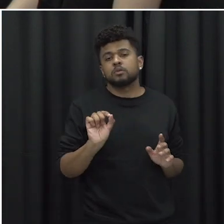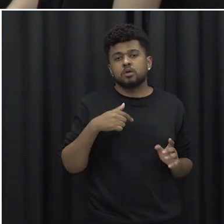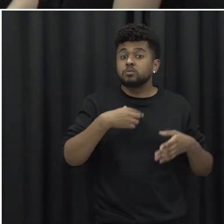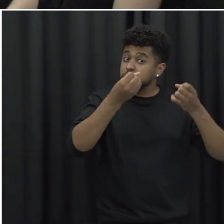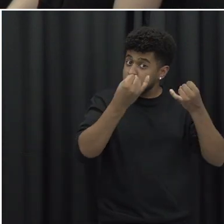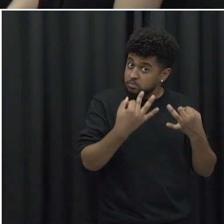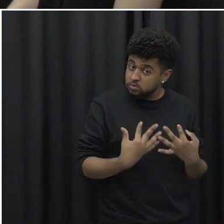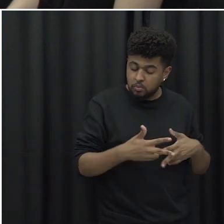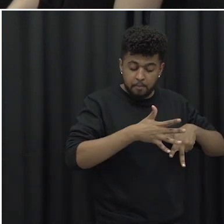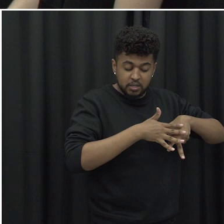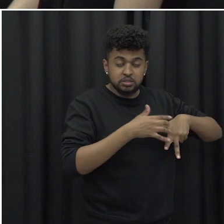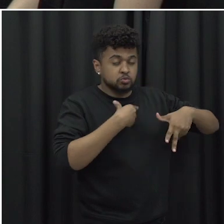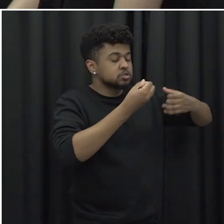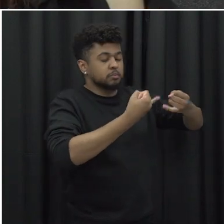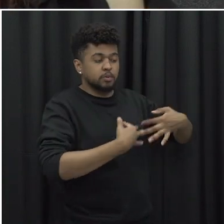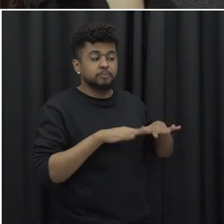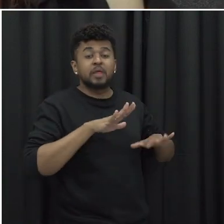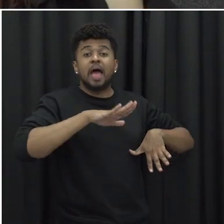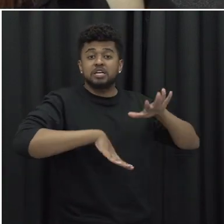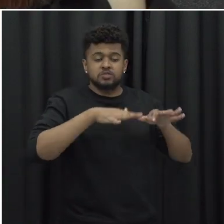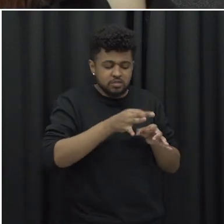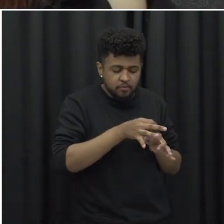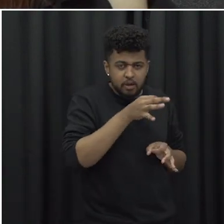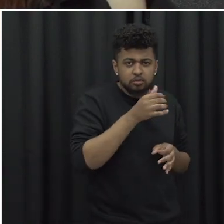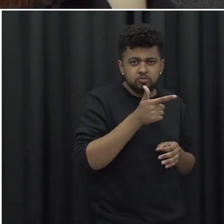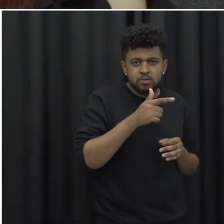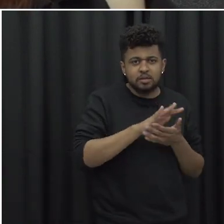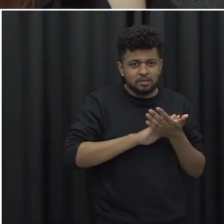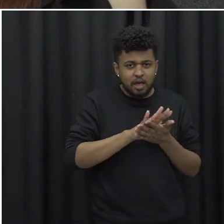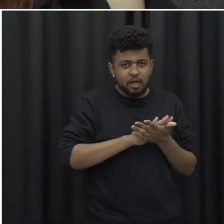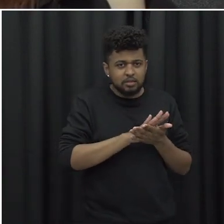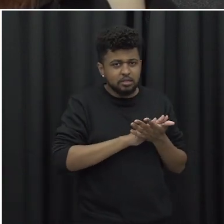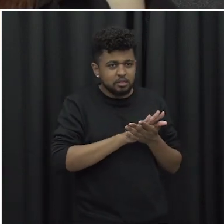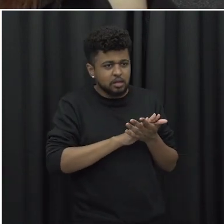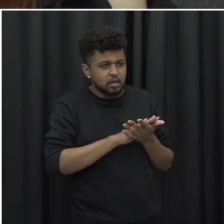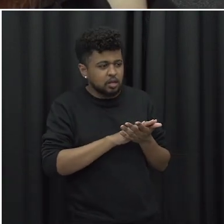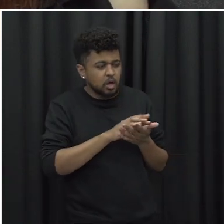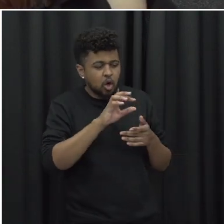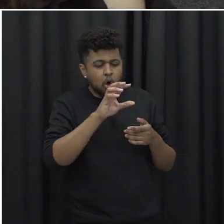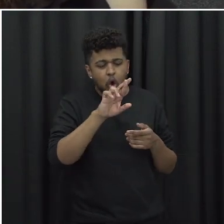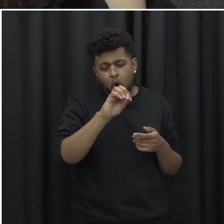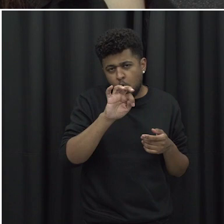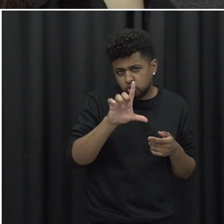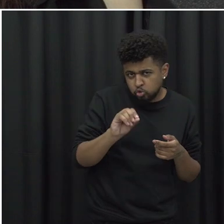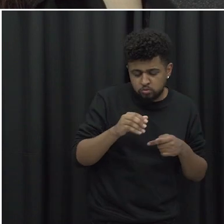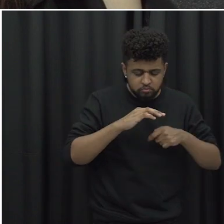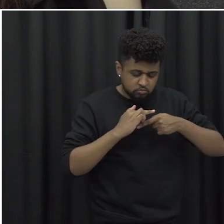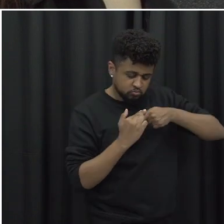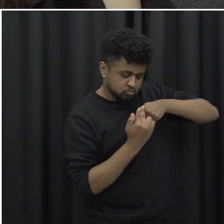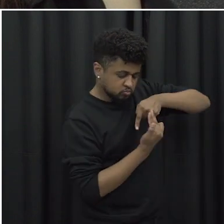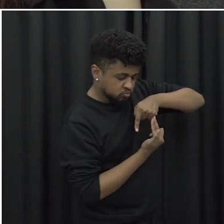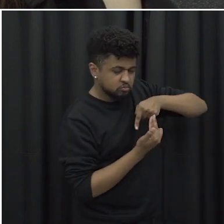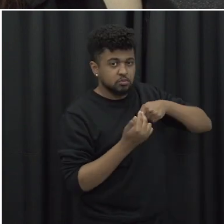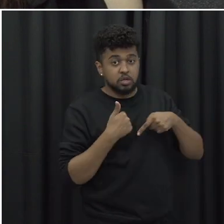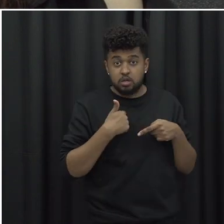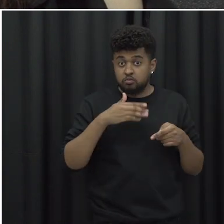então assim, eu descarto aquele tipo de medicação porque eu não confio, não sei o que tem ali. A gente precisa ter um controle de qualidade até para o